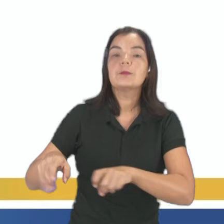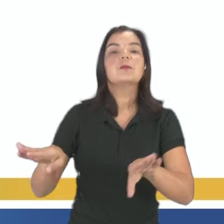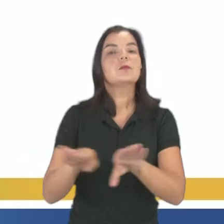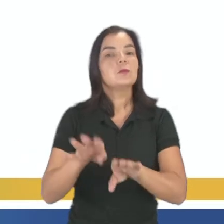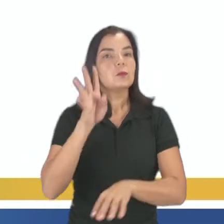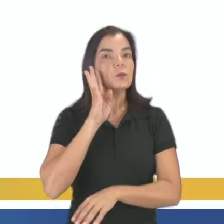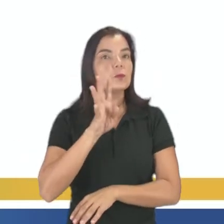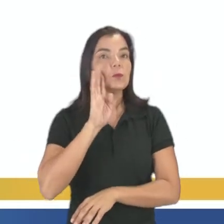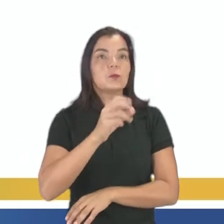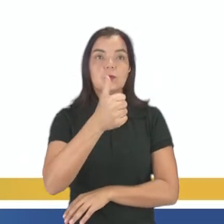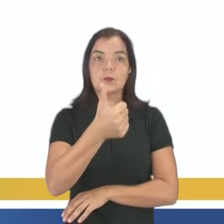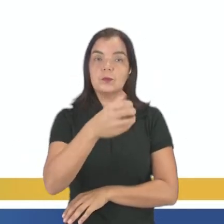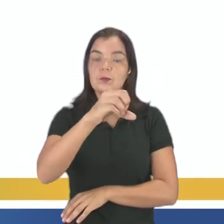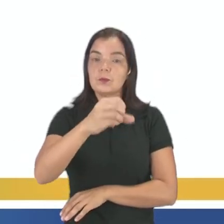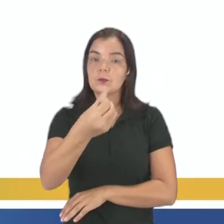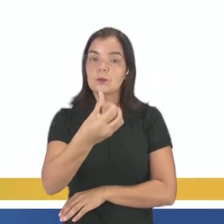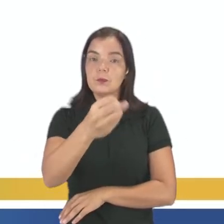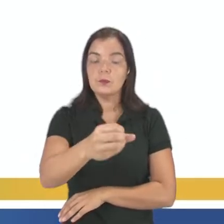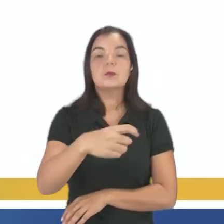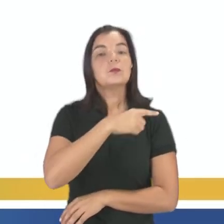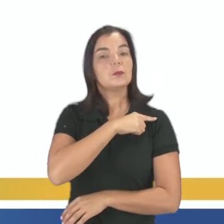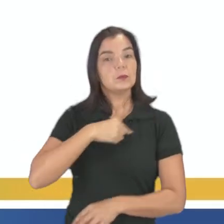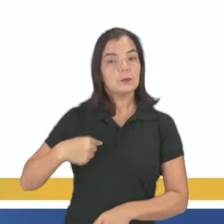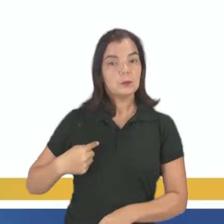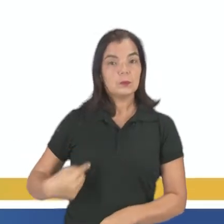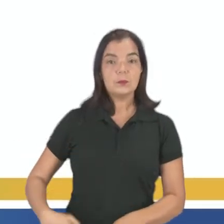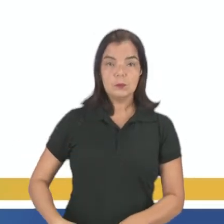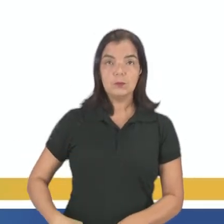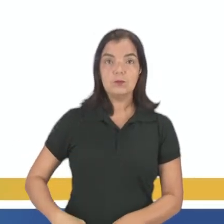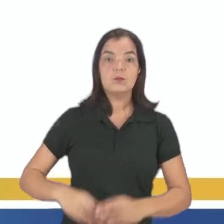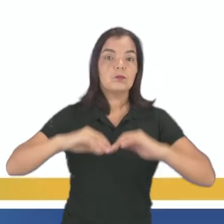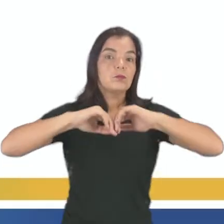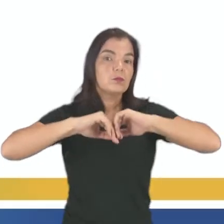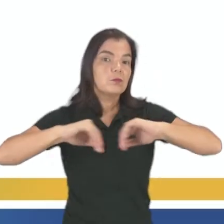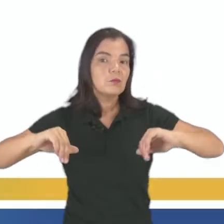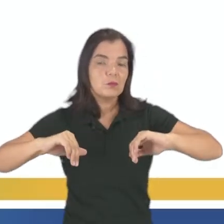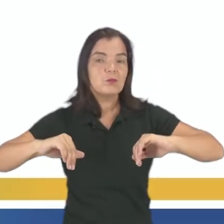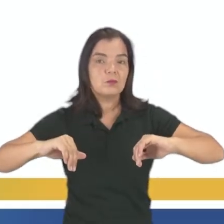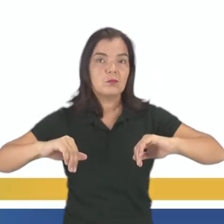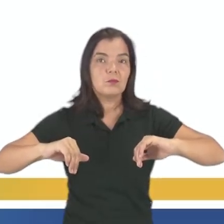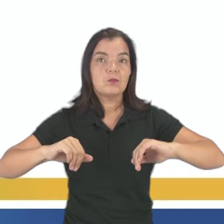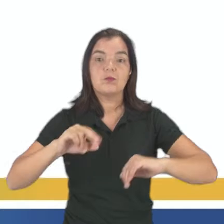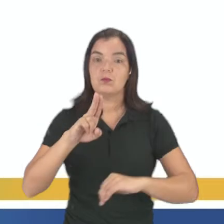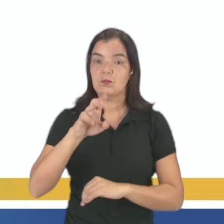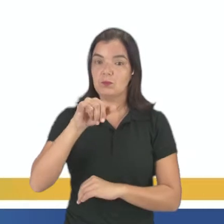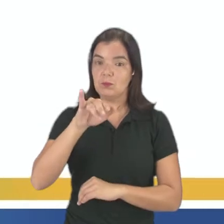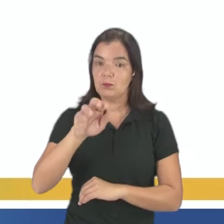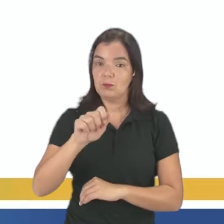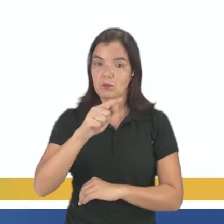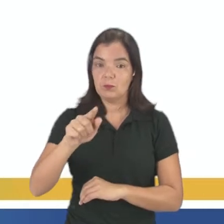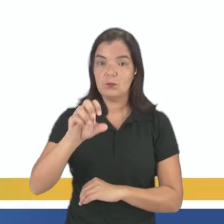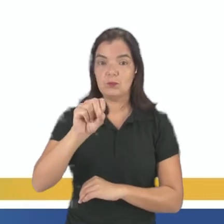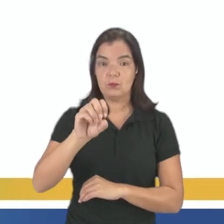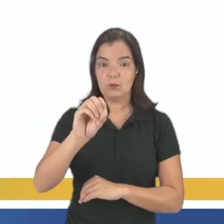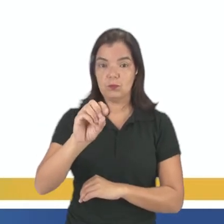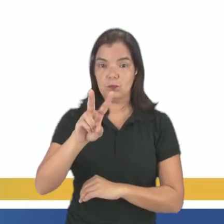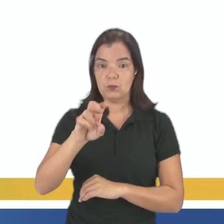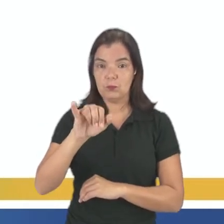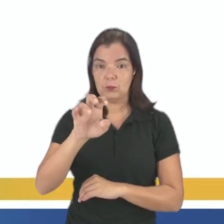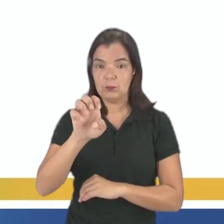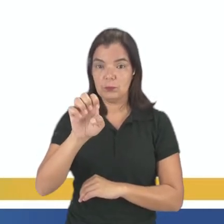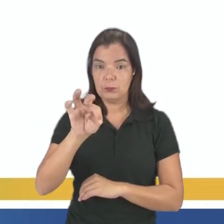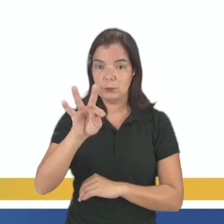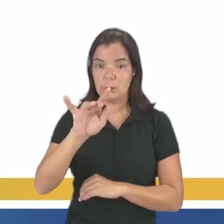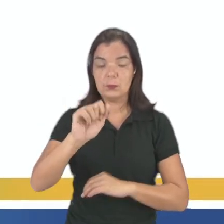que em 1960, a China, ela rompe, né, com a União Soviética, que aí eles tinham aí essa ligação